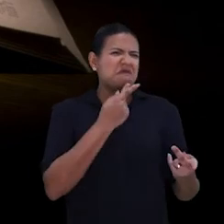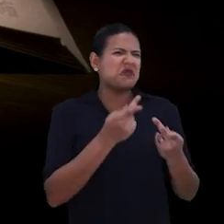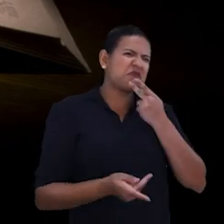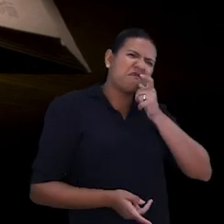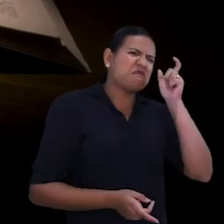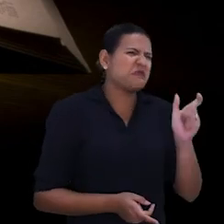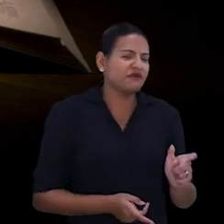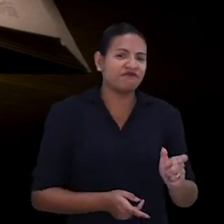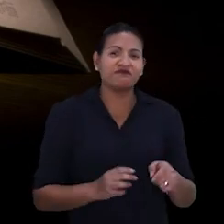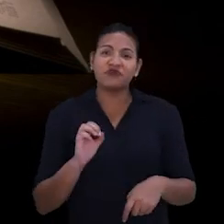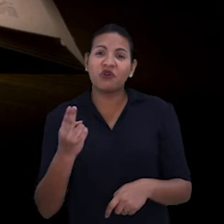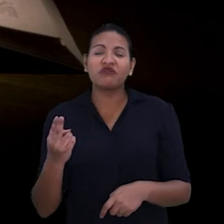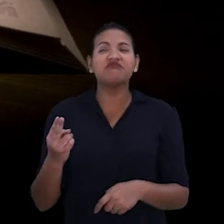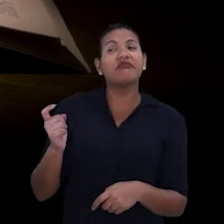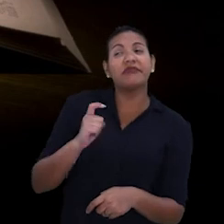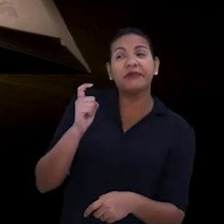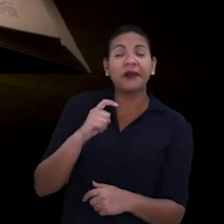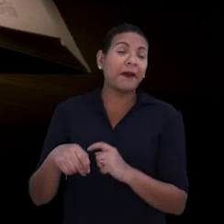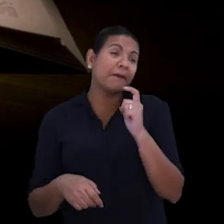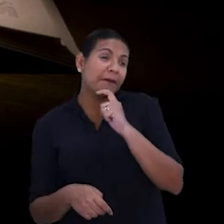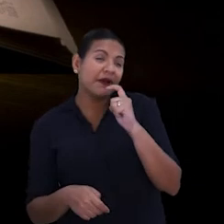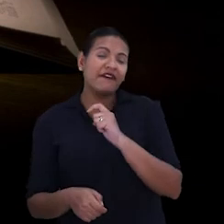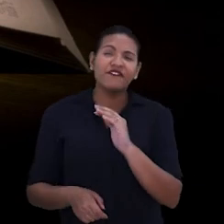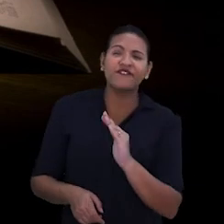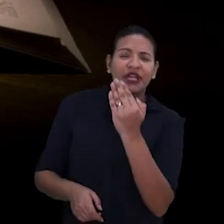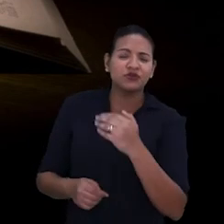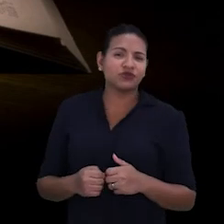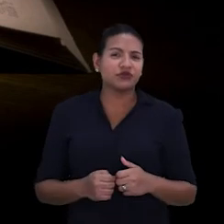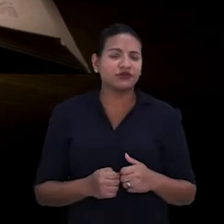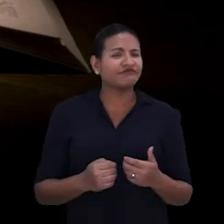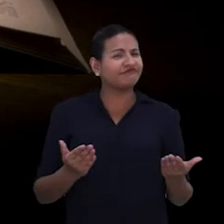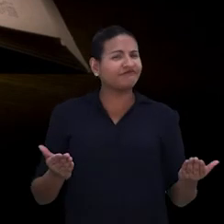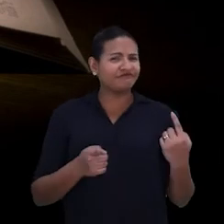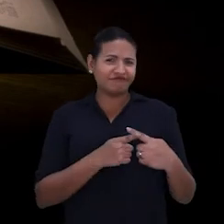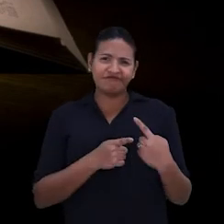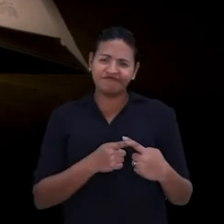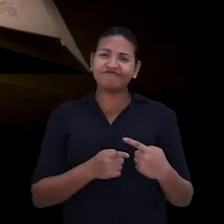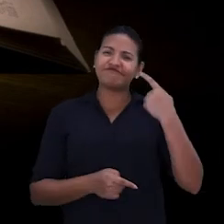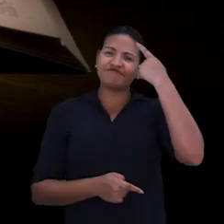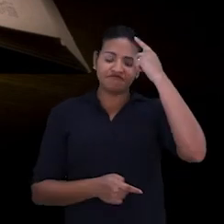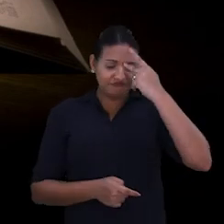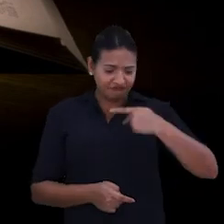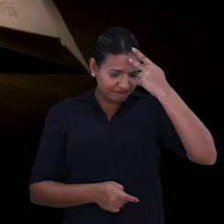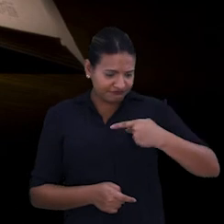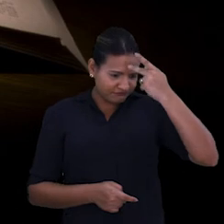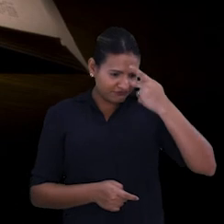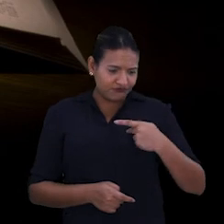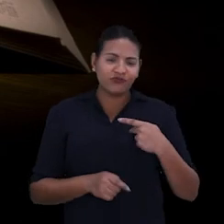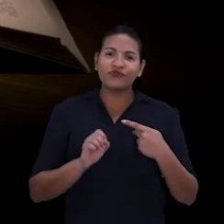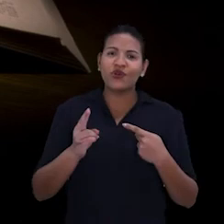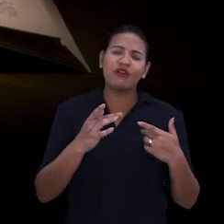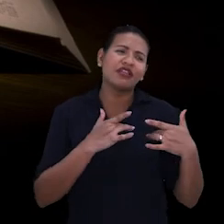falsos e tão leais? Por que pensamos tanto em nós mesmos ou só nos outros? Por que